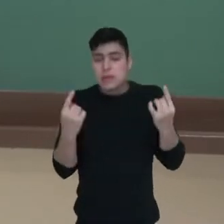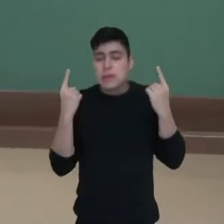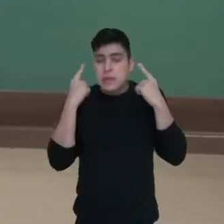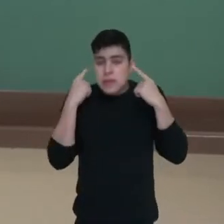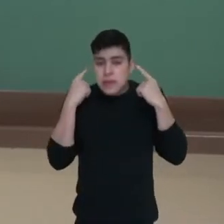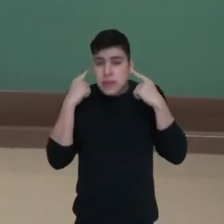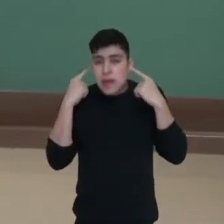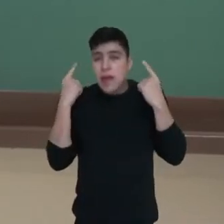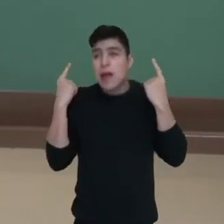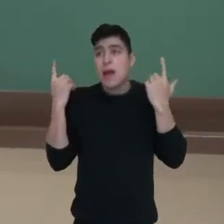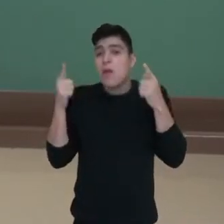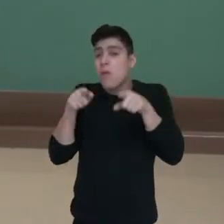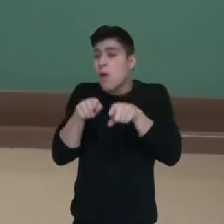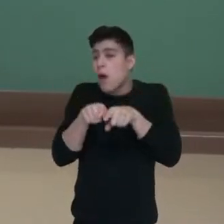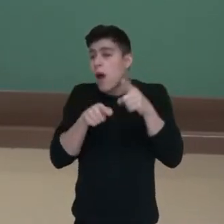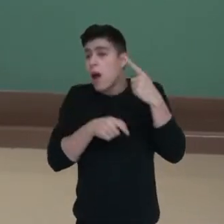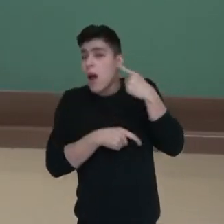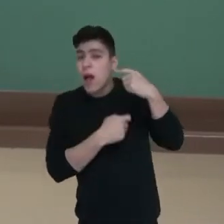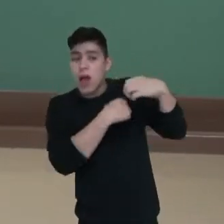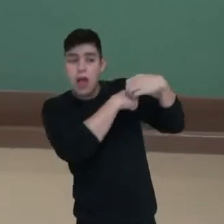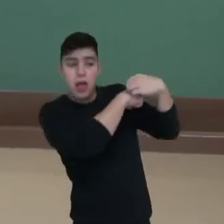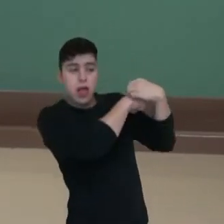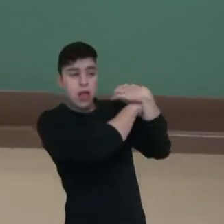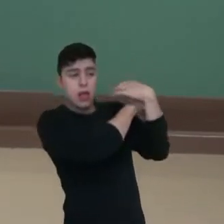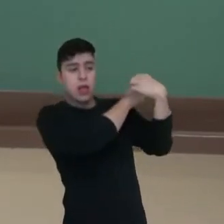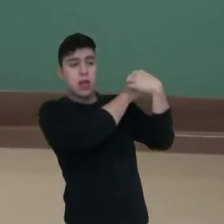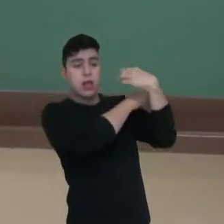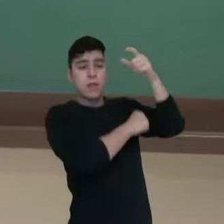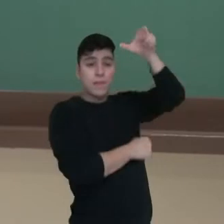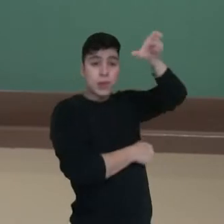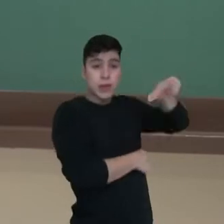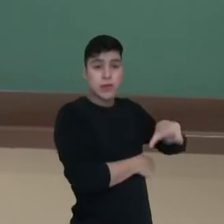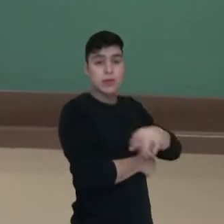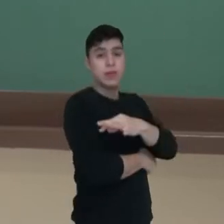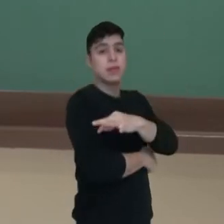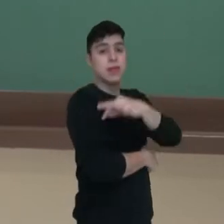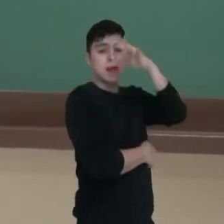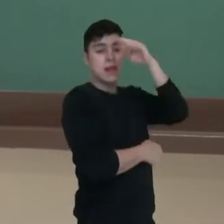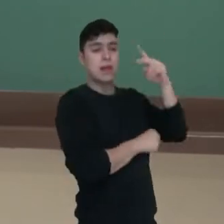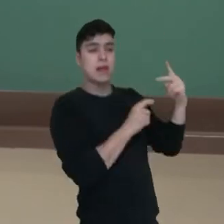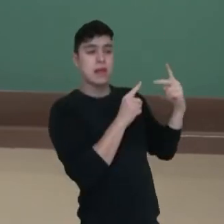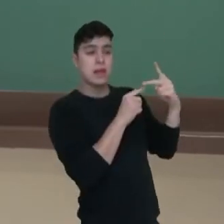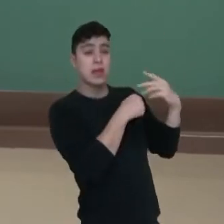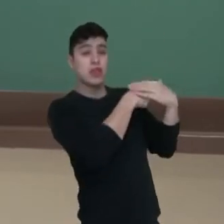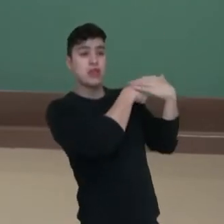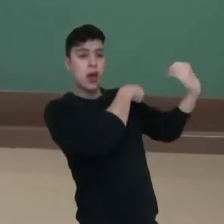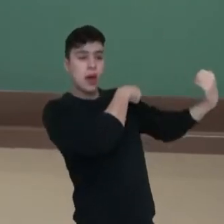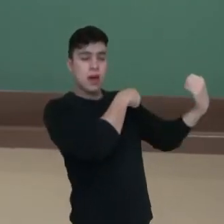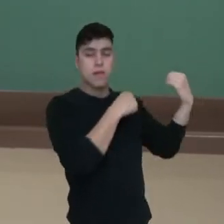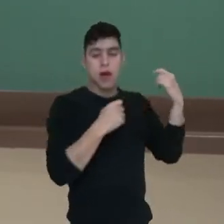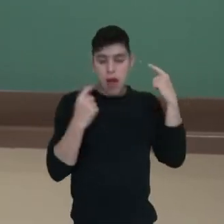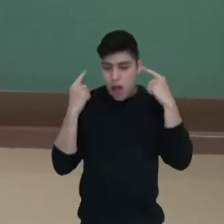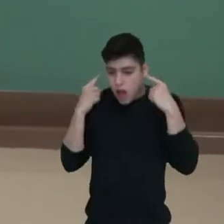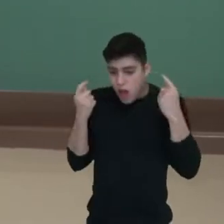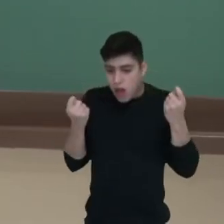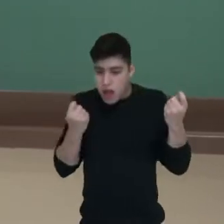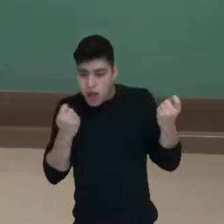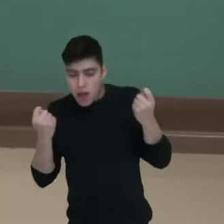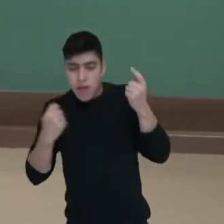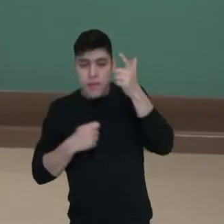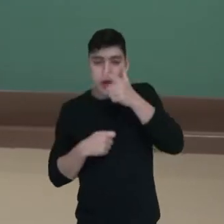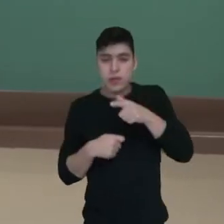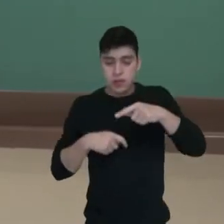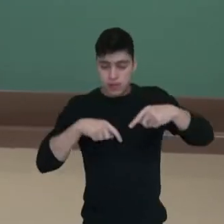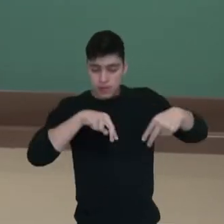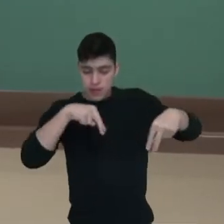conseguir ouvir as orientações dos seus técnicos e chamadores para que eles se